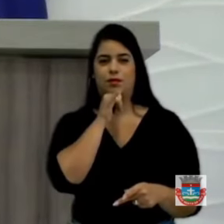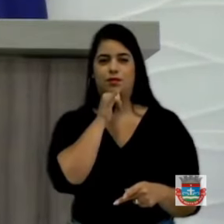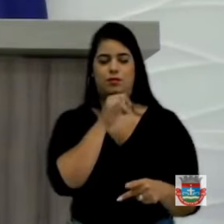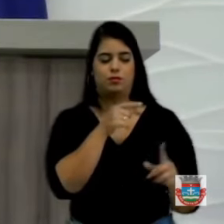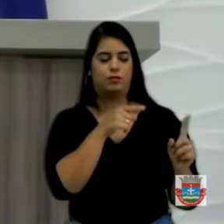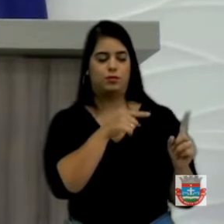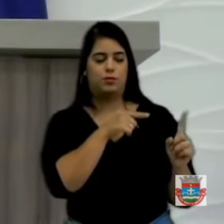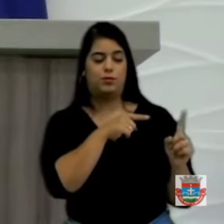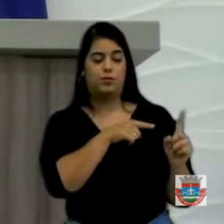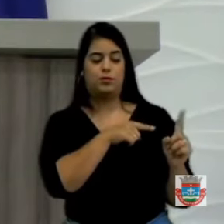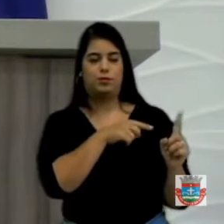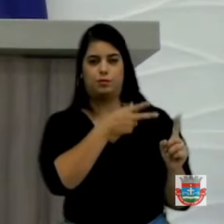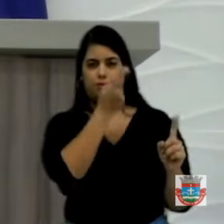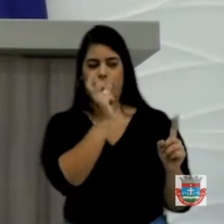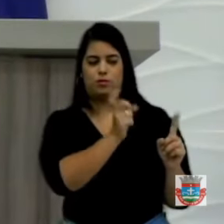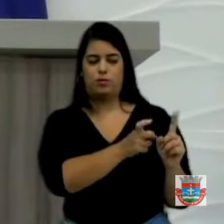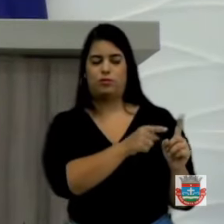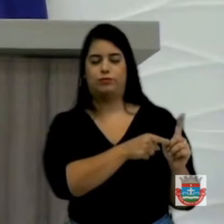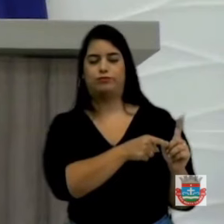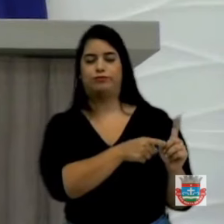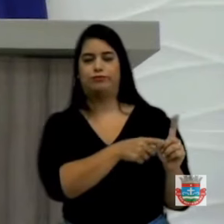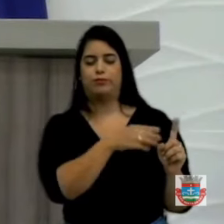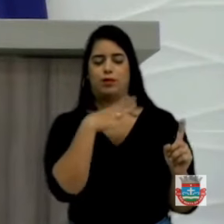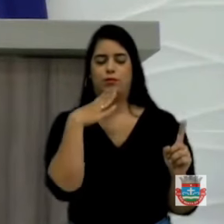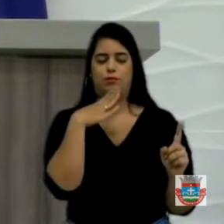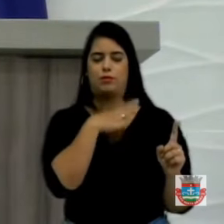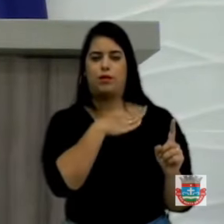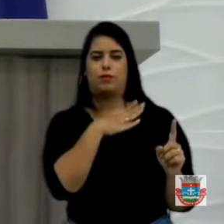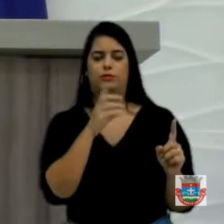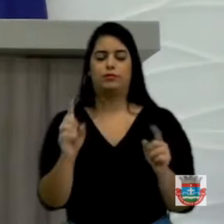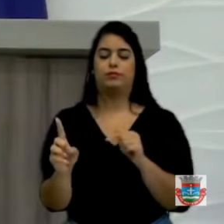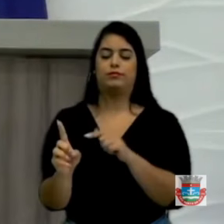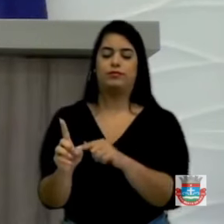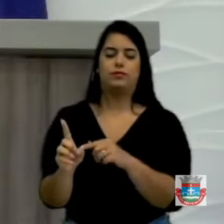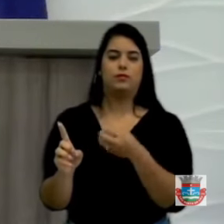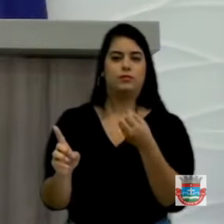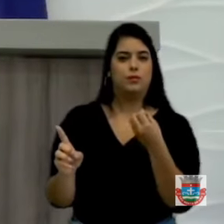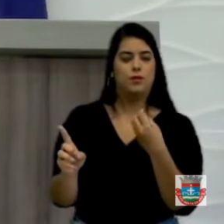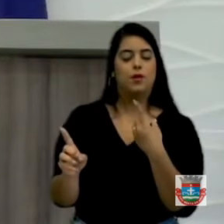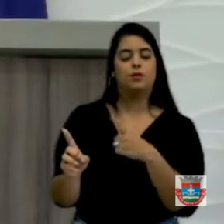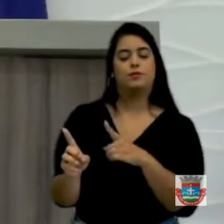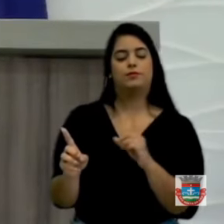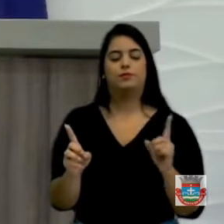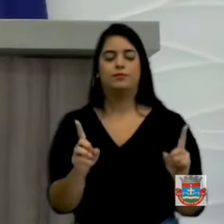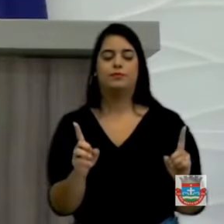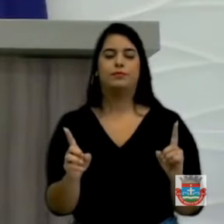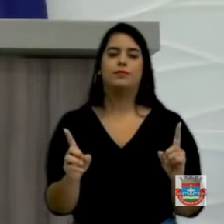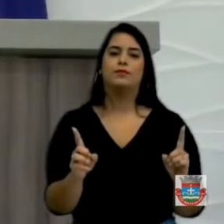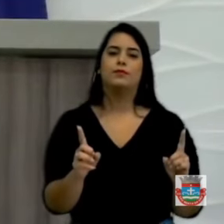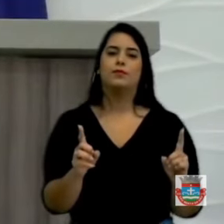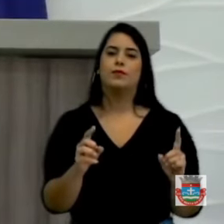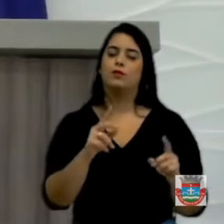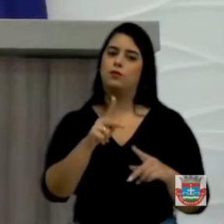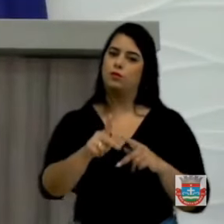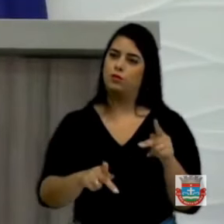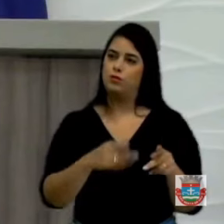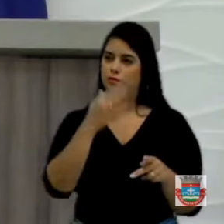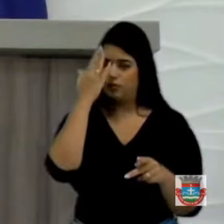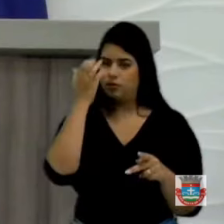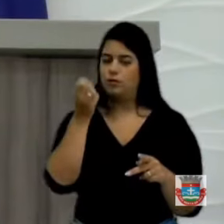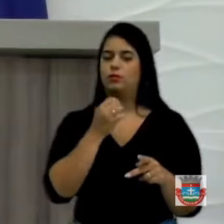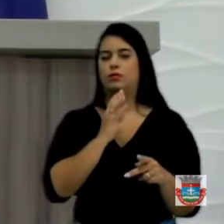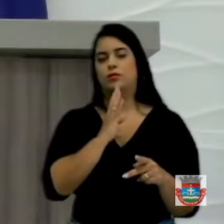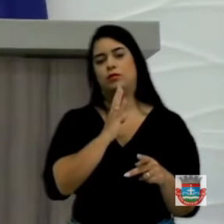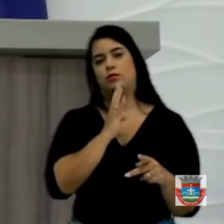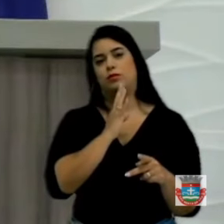pessoas sabem também quem quer o bem de São Bento do Una. E o bem de São Bento do Una, o avanço de São Bento do Una, se